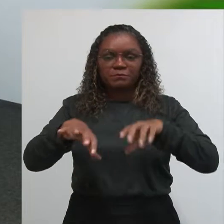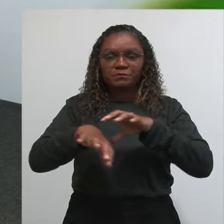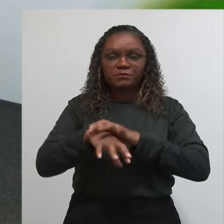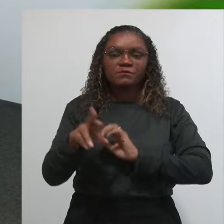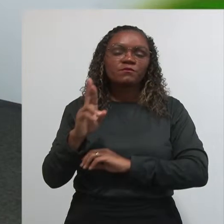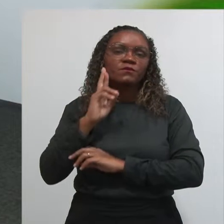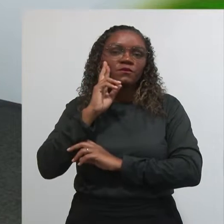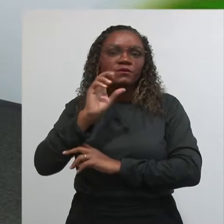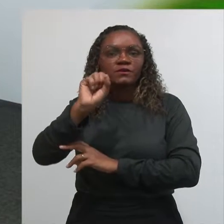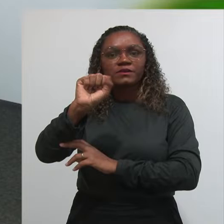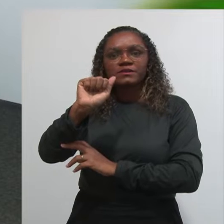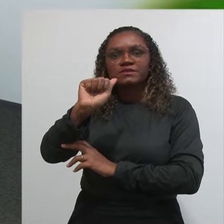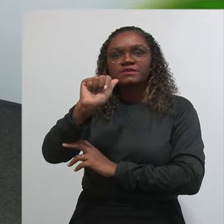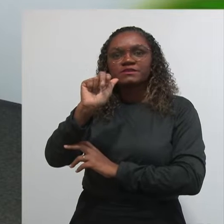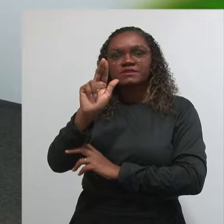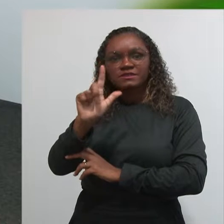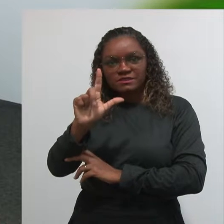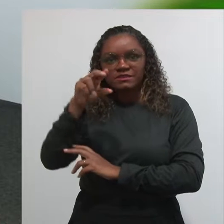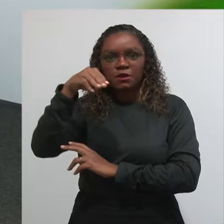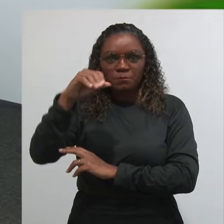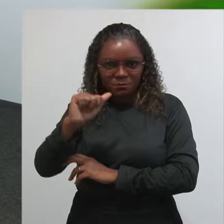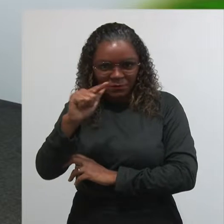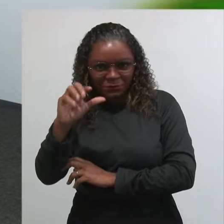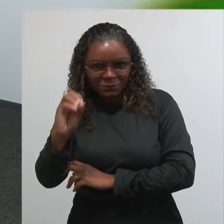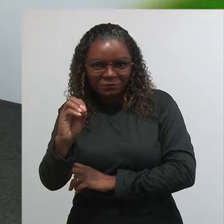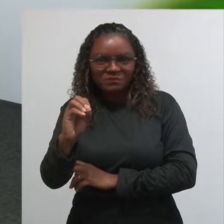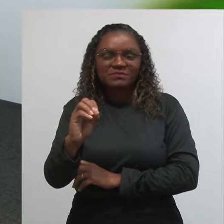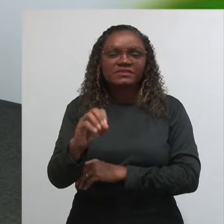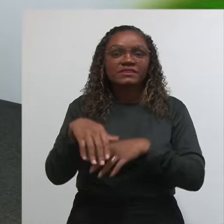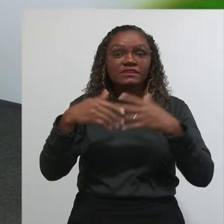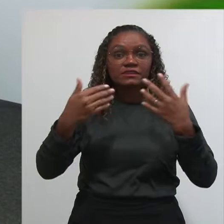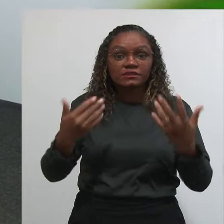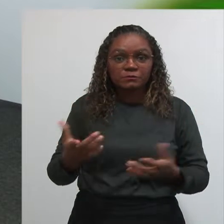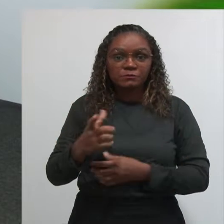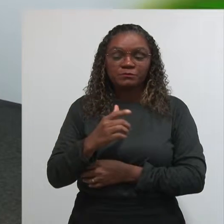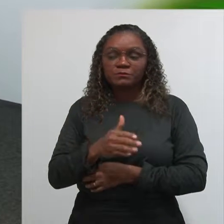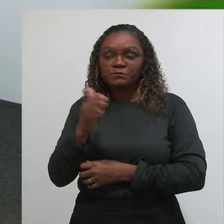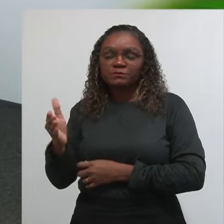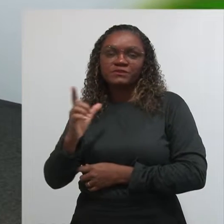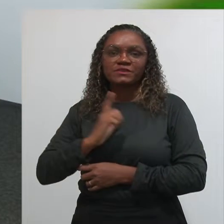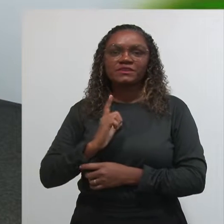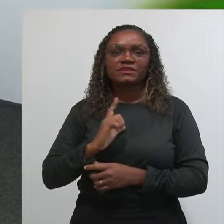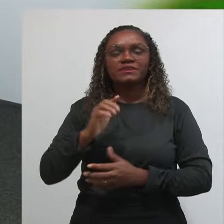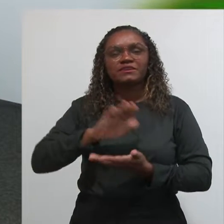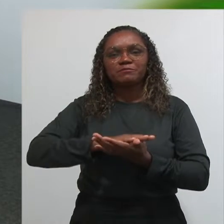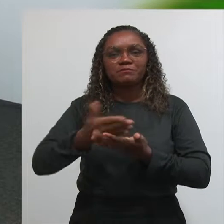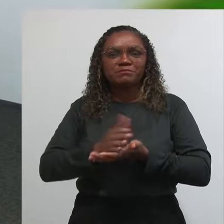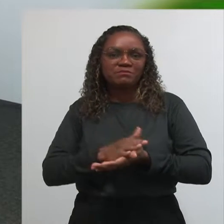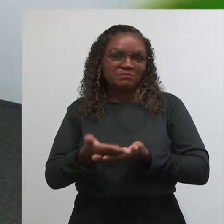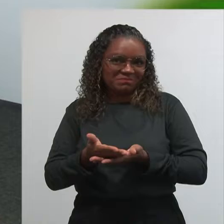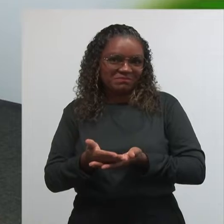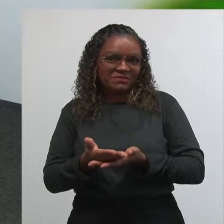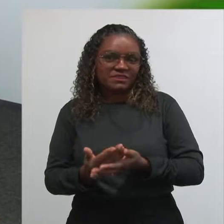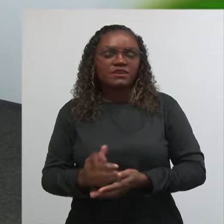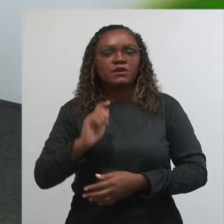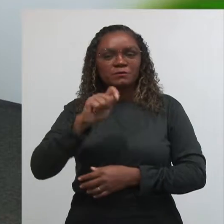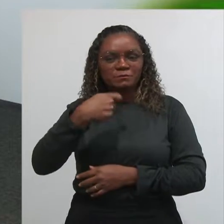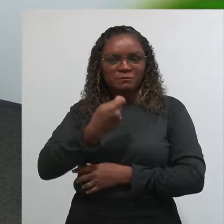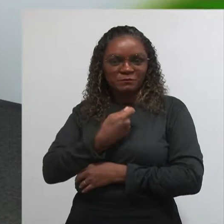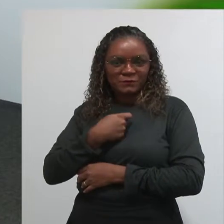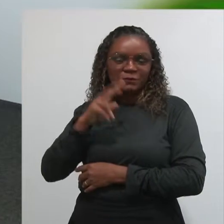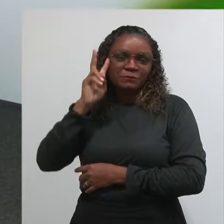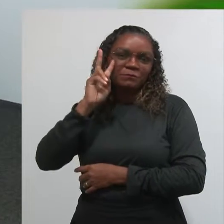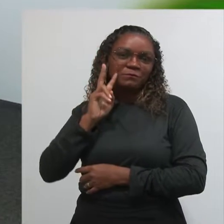direito da sua tela, nós temos a intérprete de Libras sinalizando, e este é o sinal que me representa na comunidade surda,